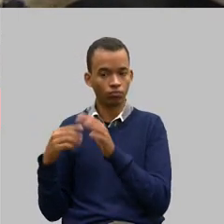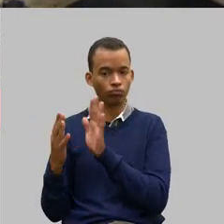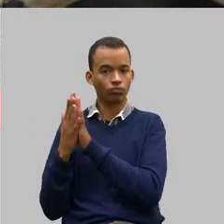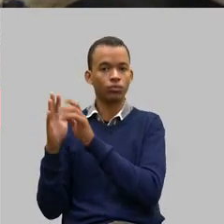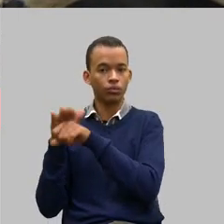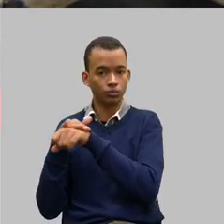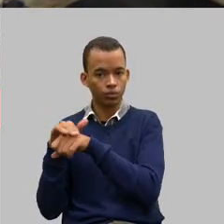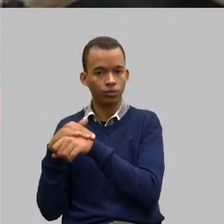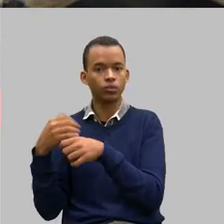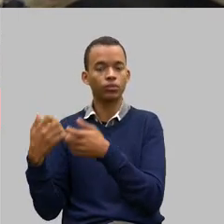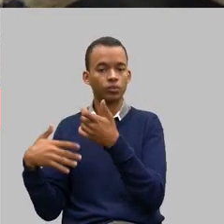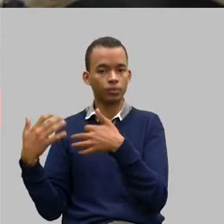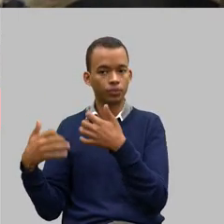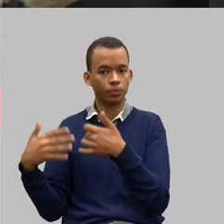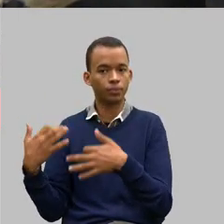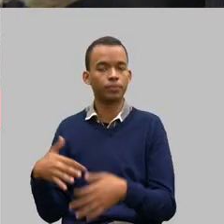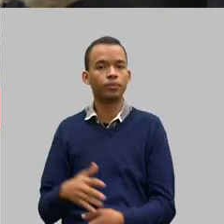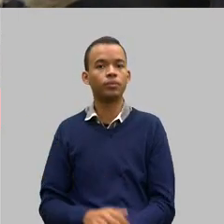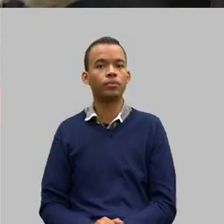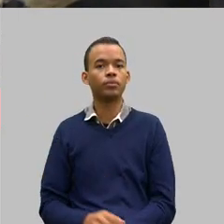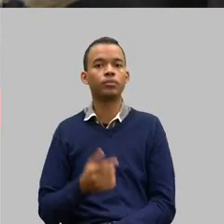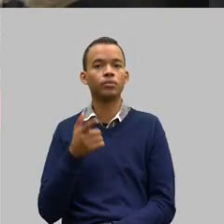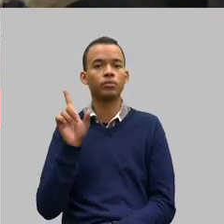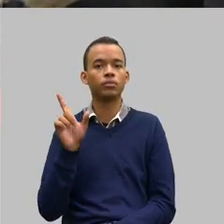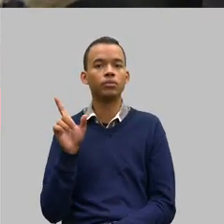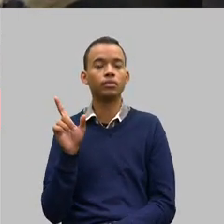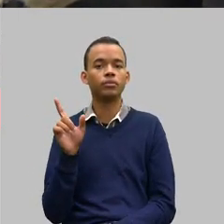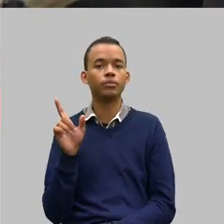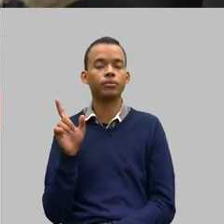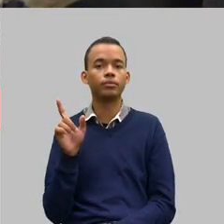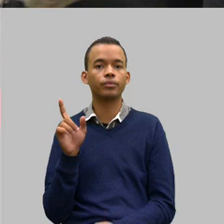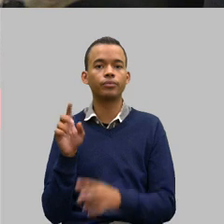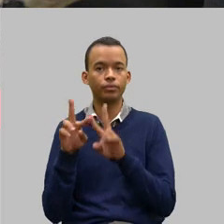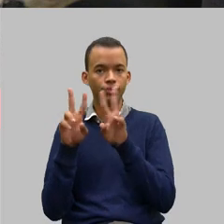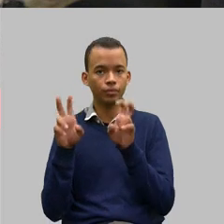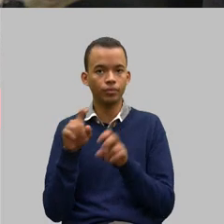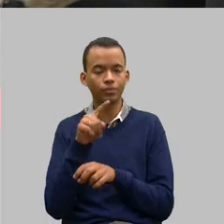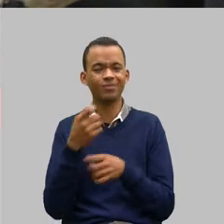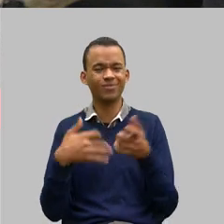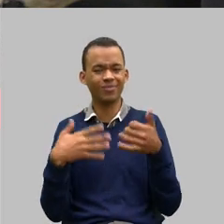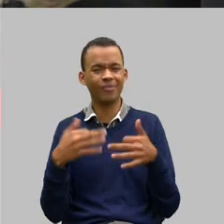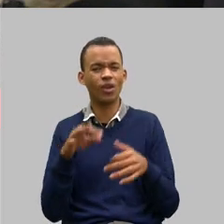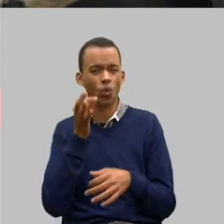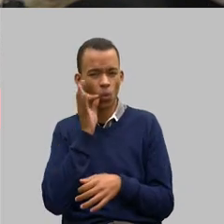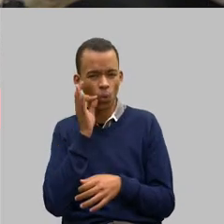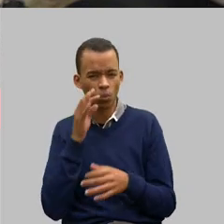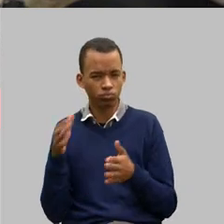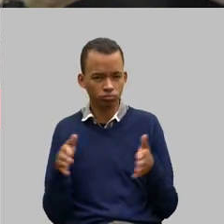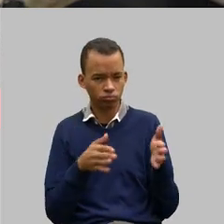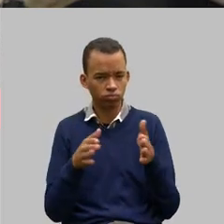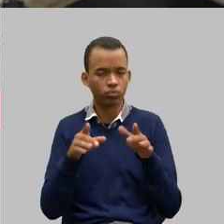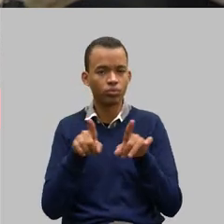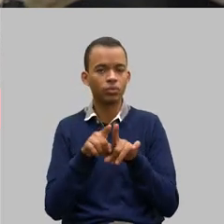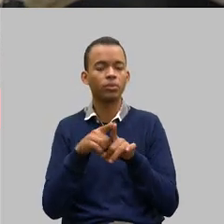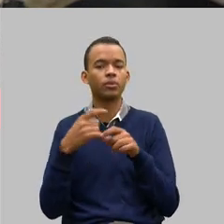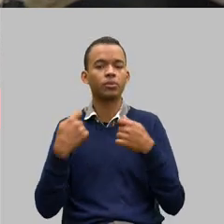presidente da Eletrobras eh sobre a questão da vias do café né E aquela ações que foram solicitadas a a informação